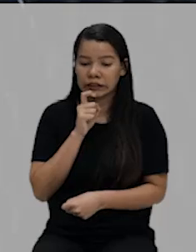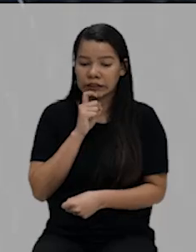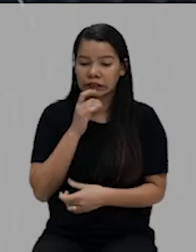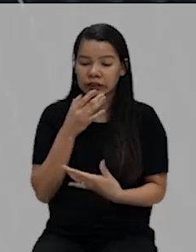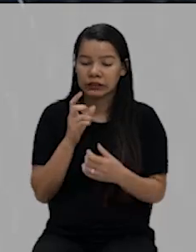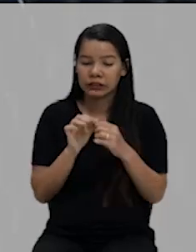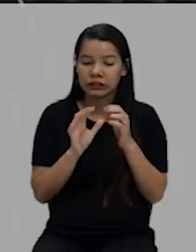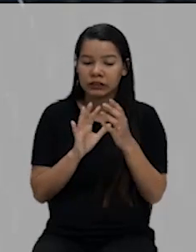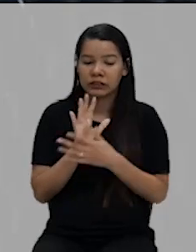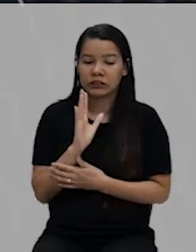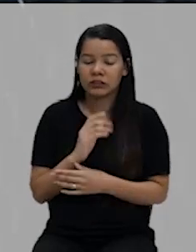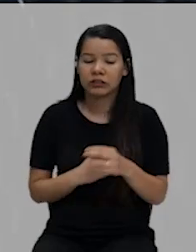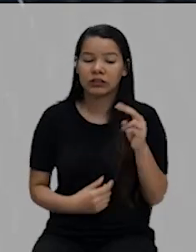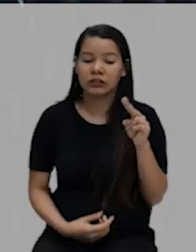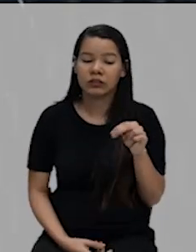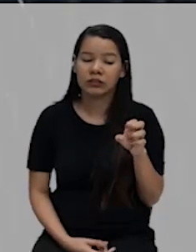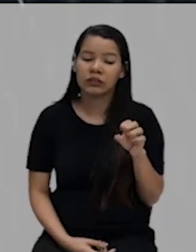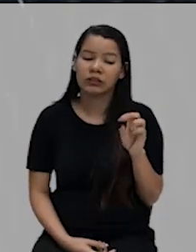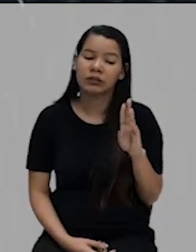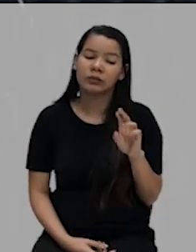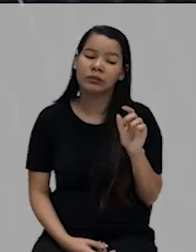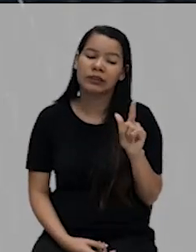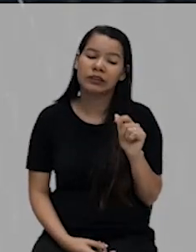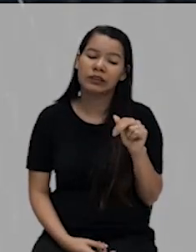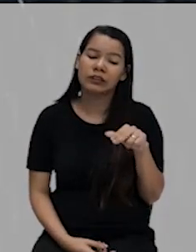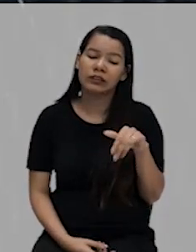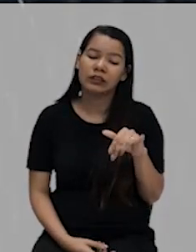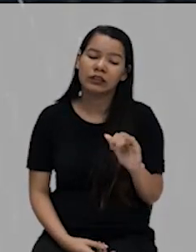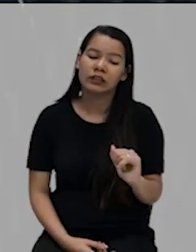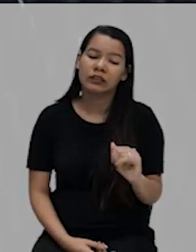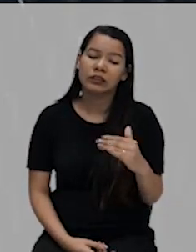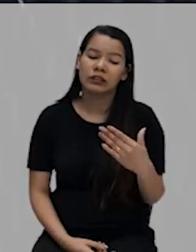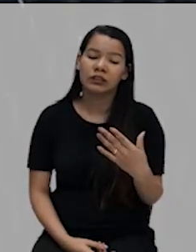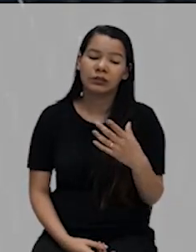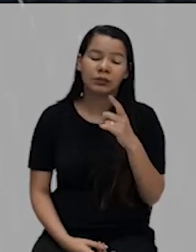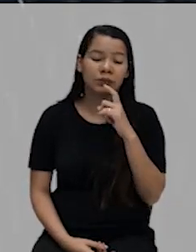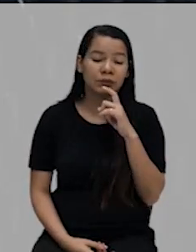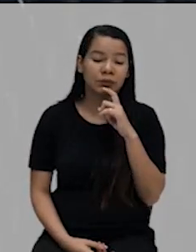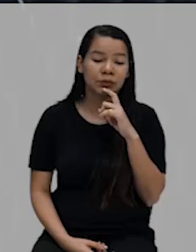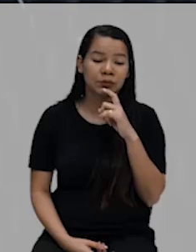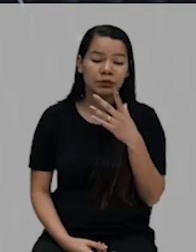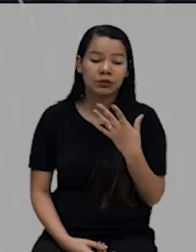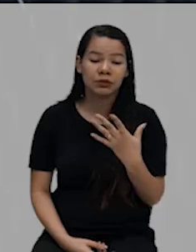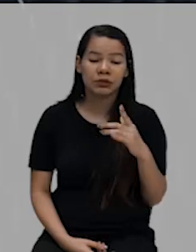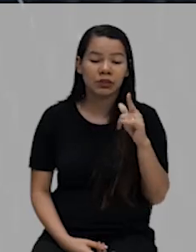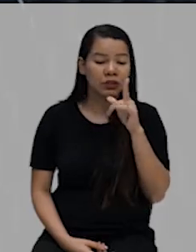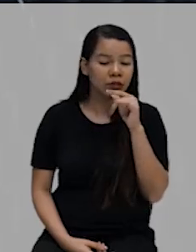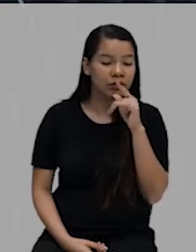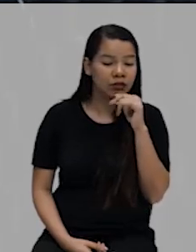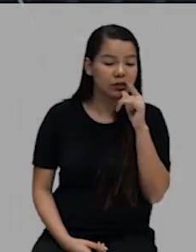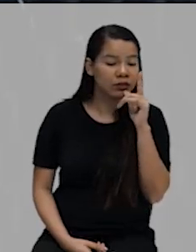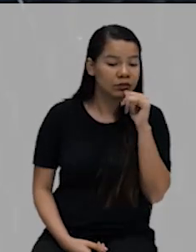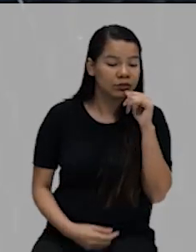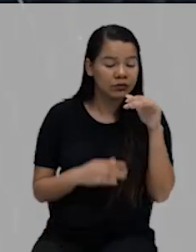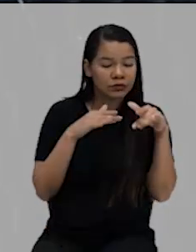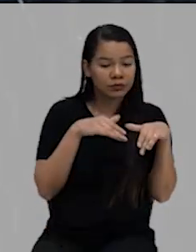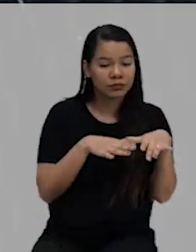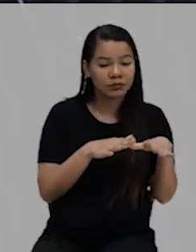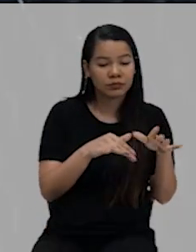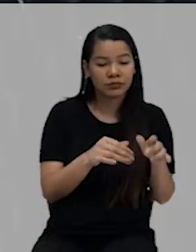caso nós estamos trabalhando com a substância água. Então, congelamento, água líquida para a fase